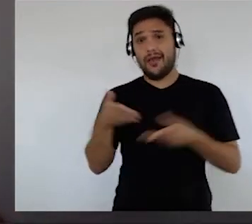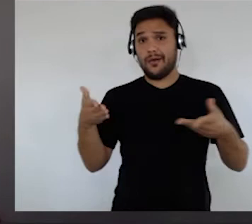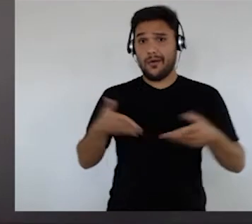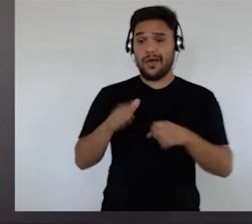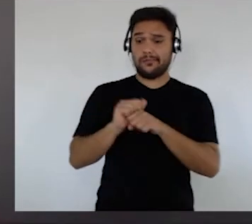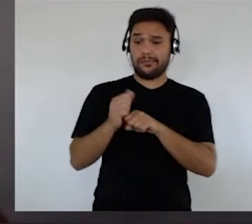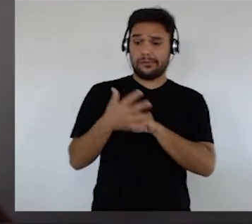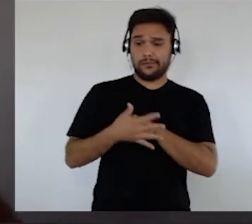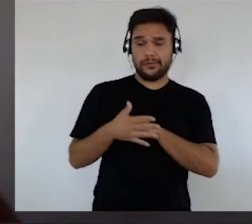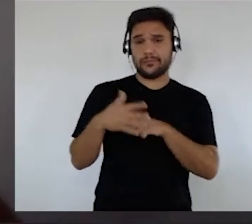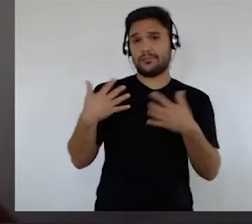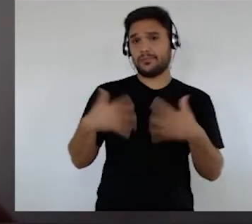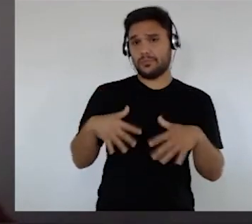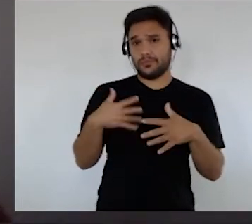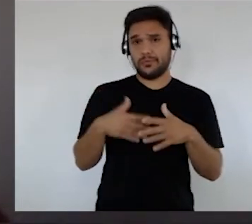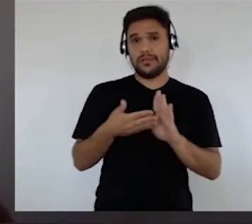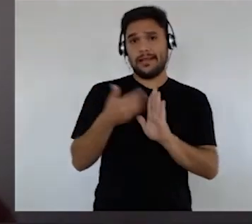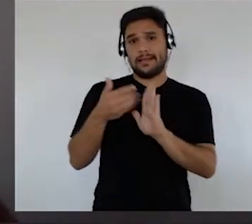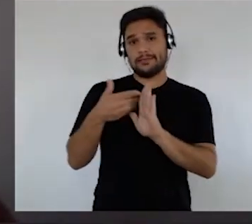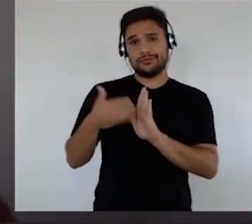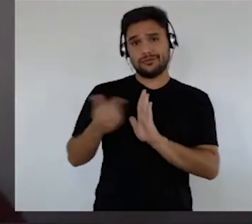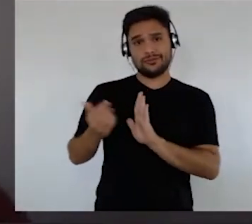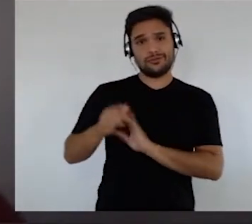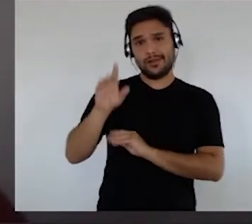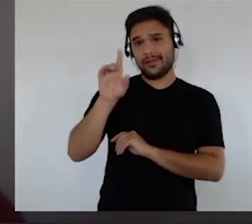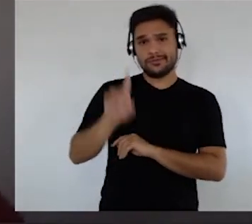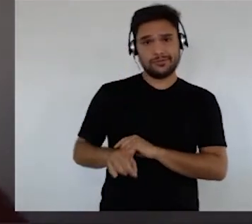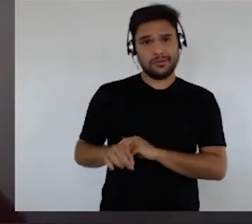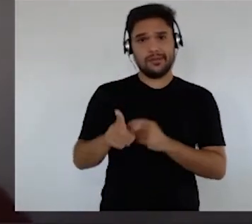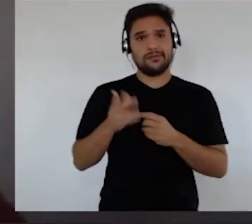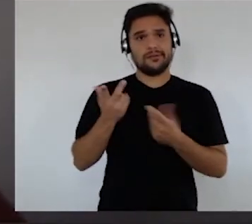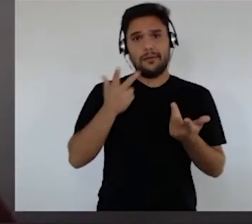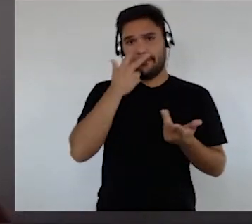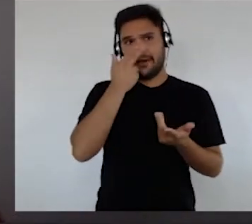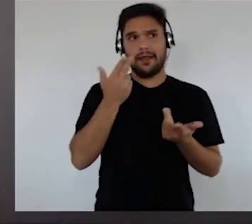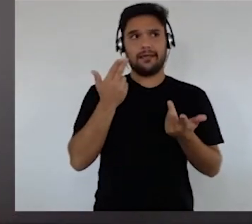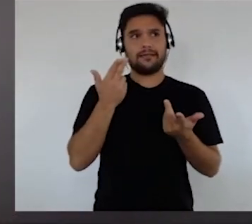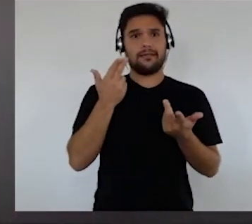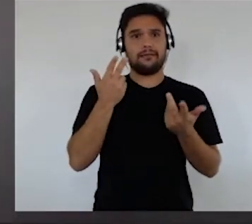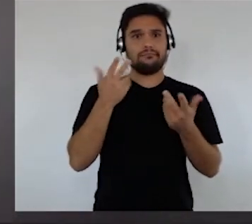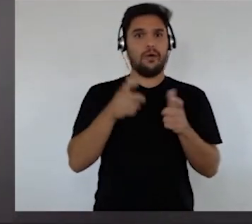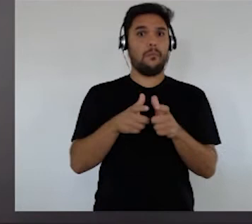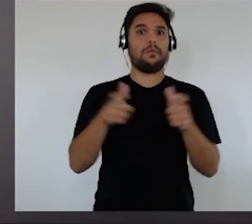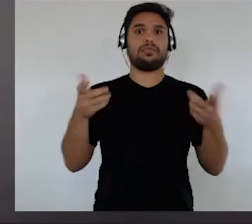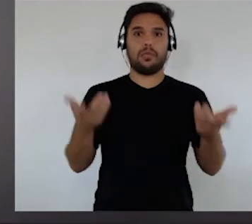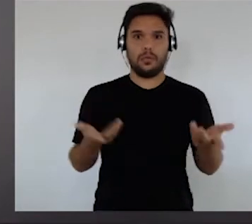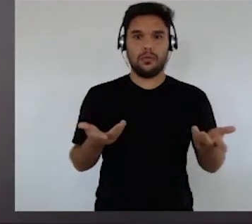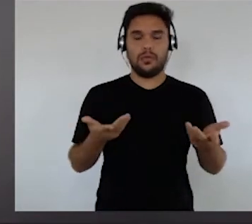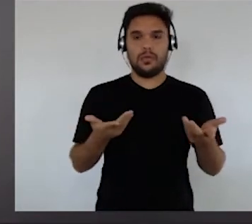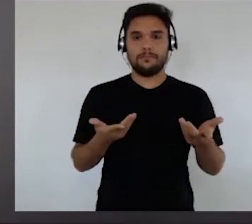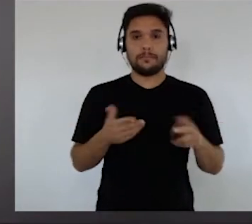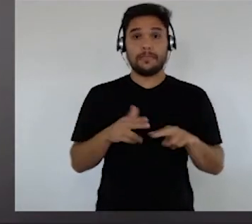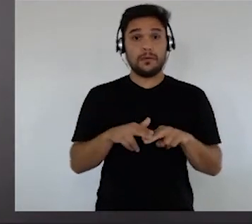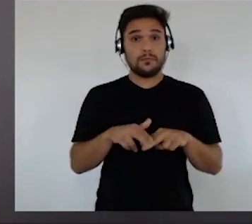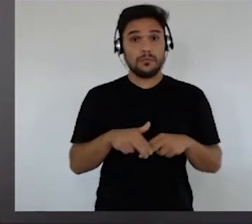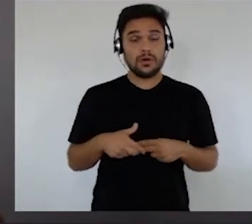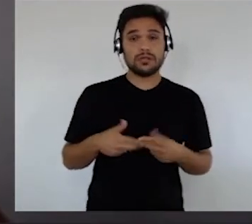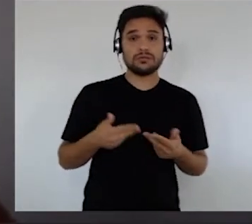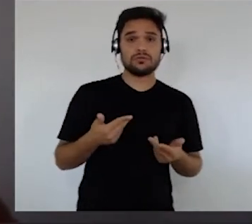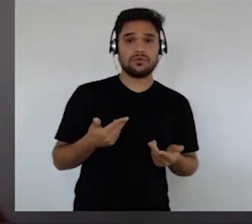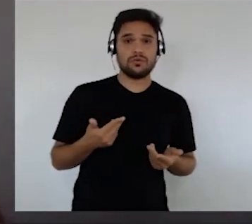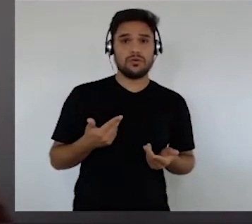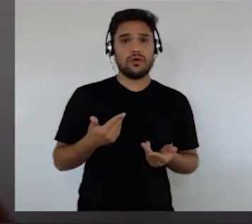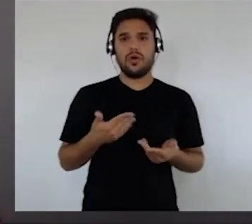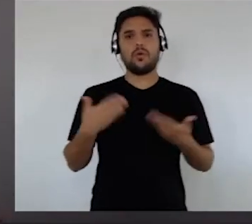pandemia, né? Essa negação de direitos está ficando cada vez mais intensa, sabe? Então, qual é